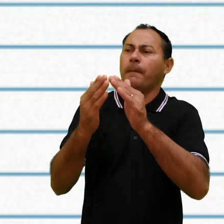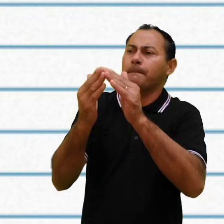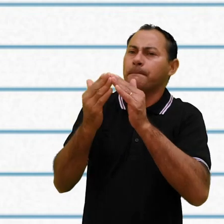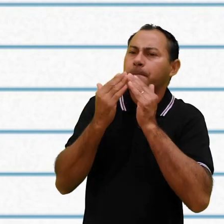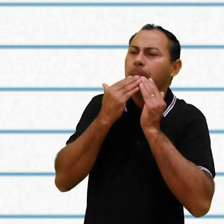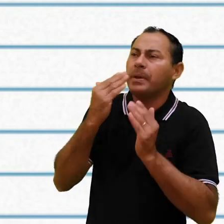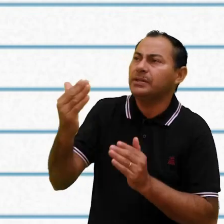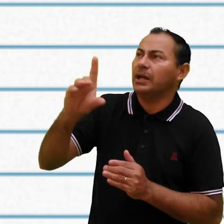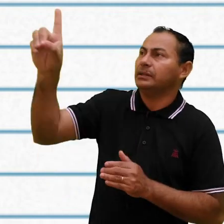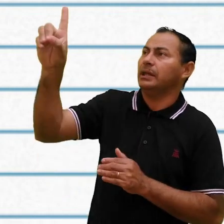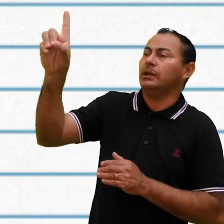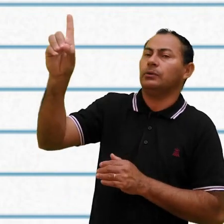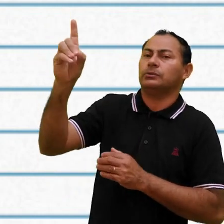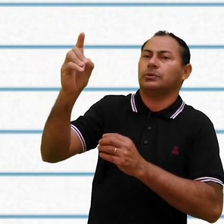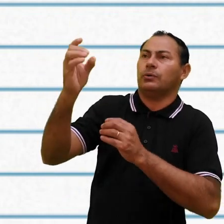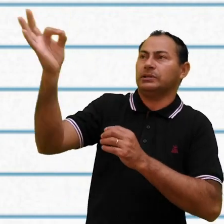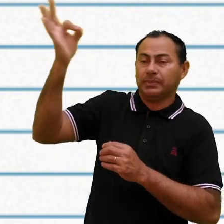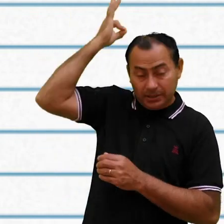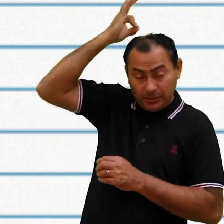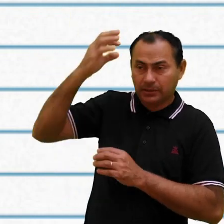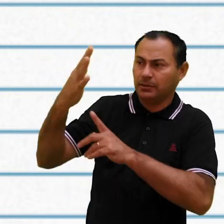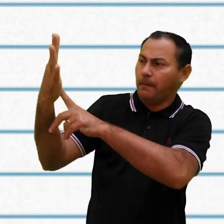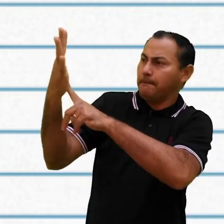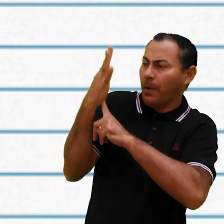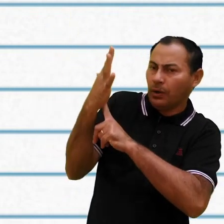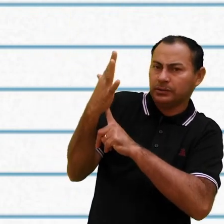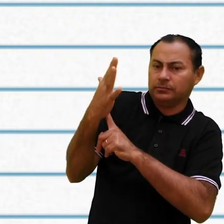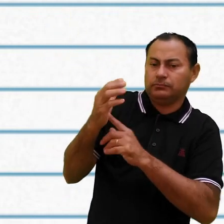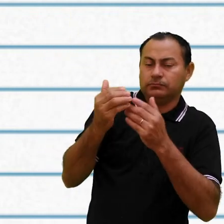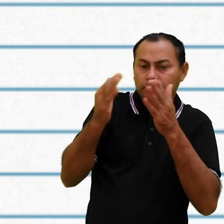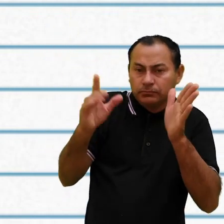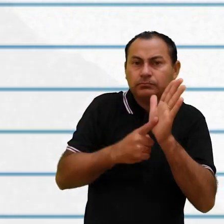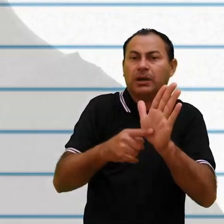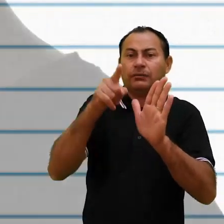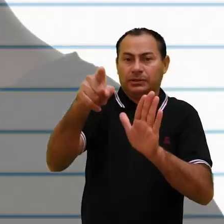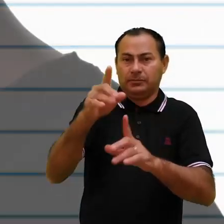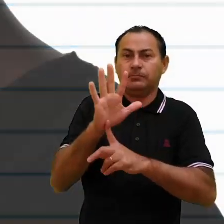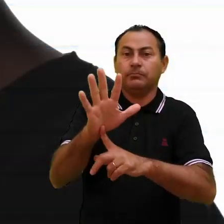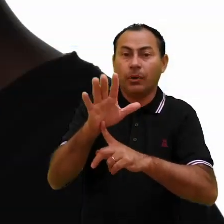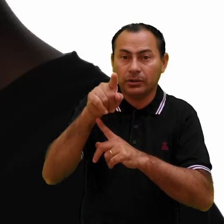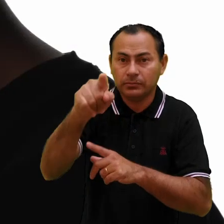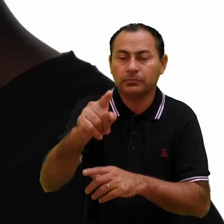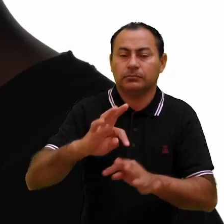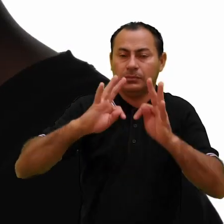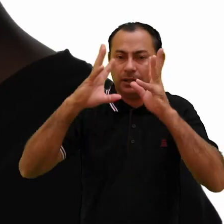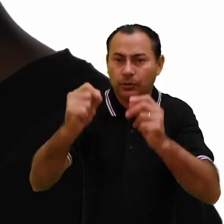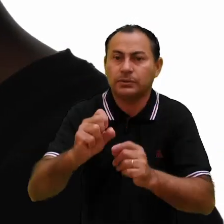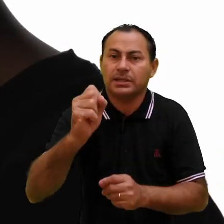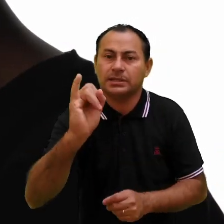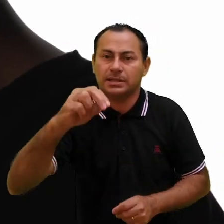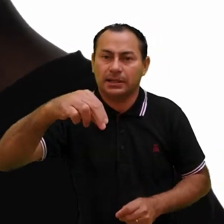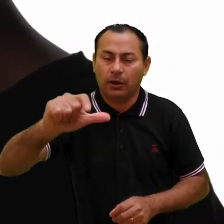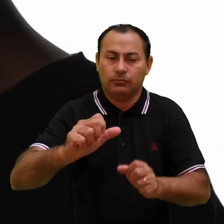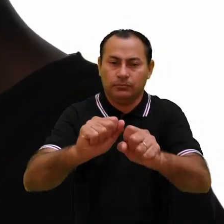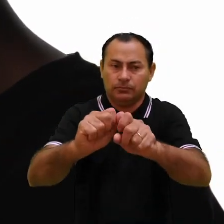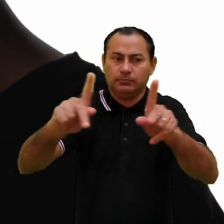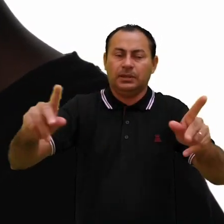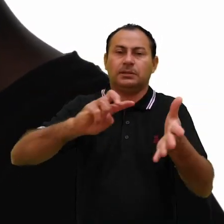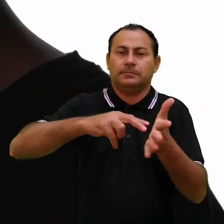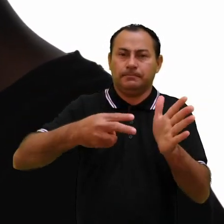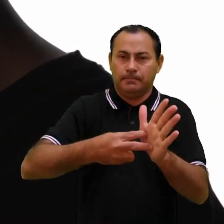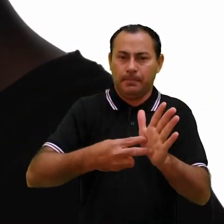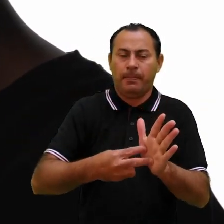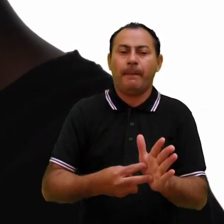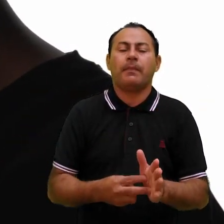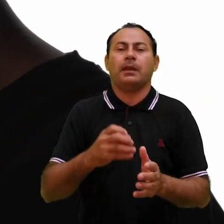e ao Espírito Santo que retire o véu. Retire o véu para você e mostre o que todos esses sinais do Apocalipse